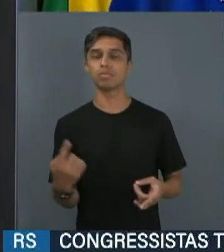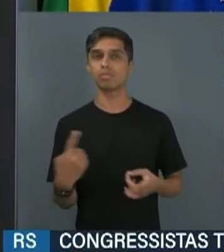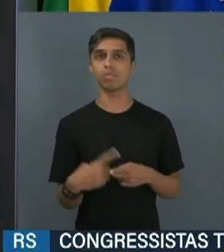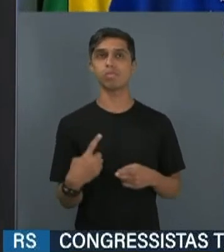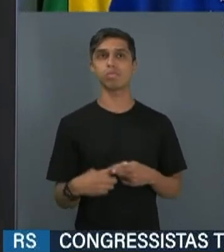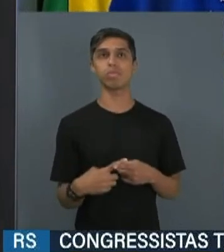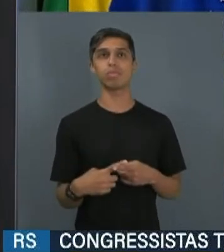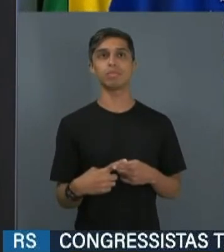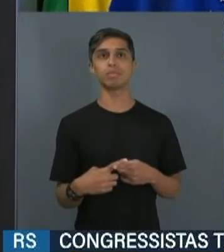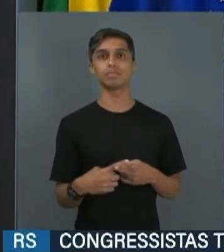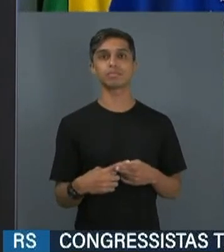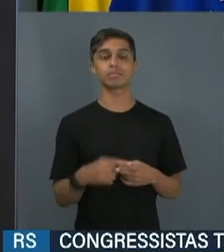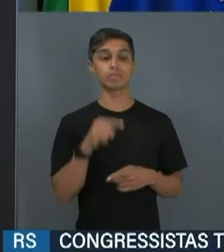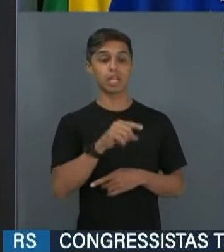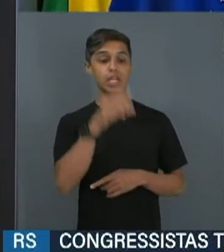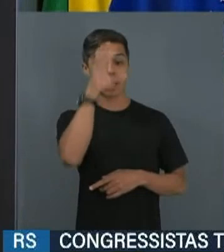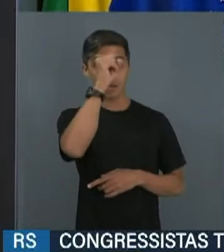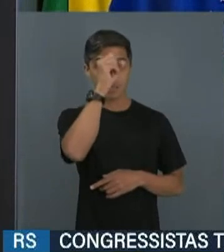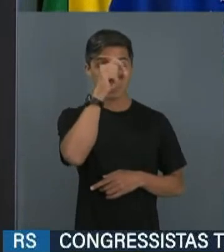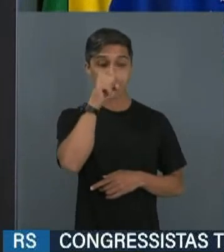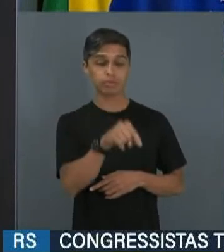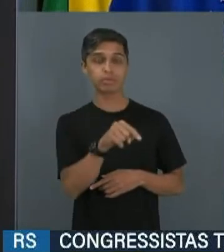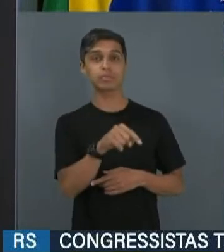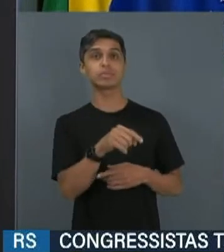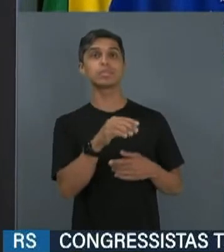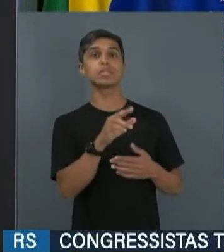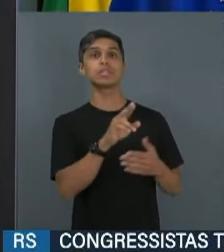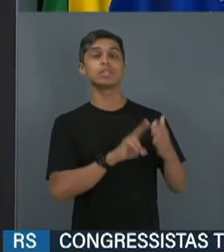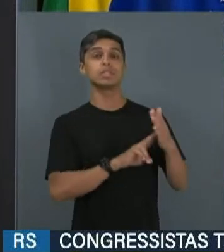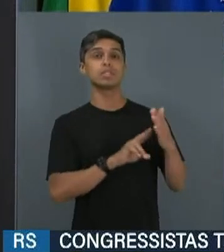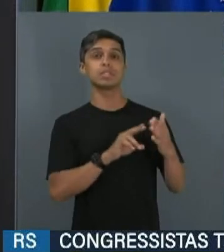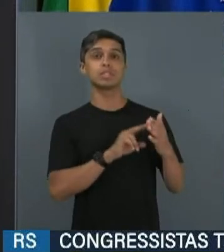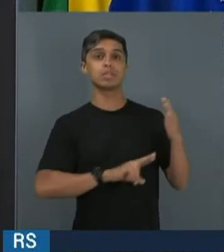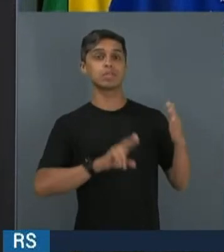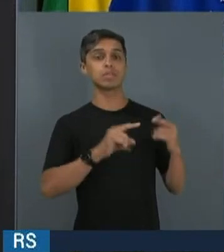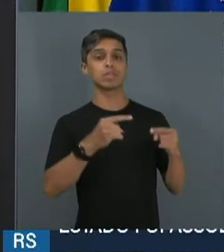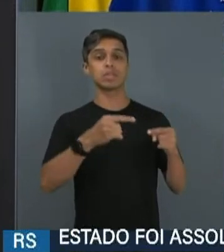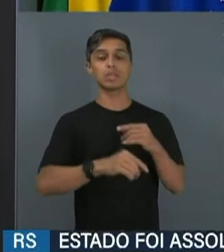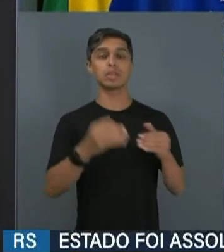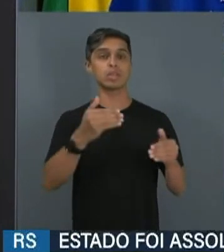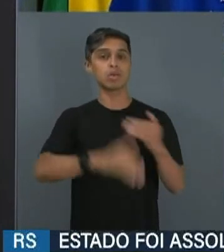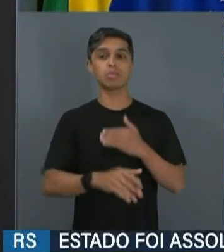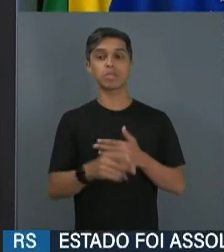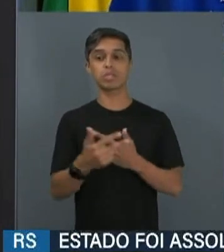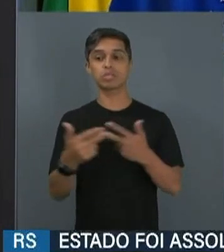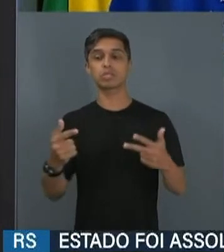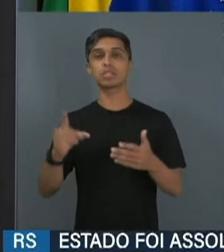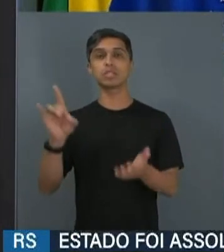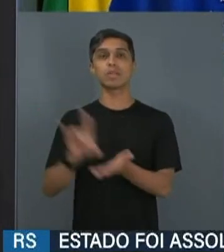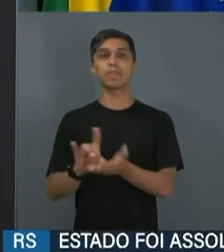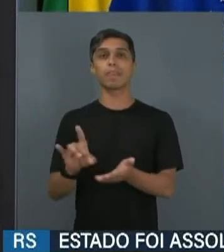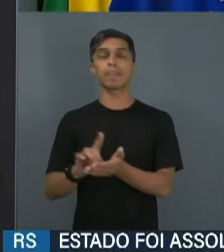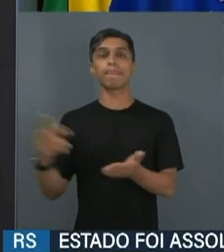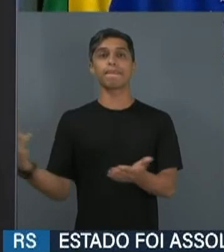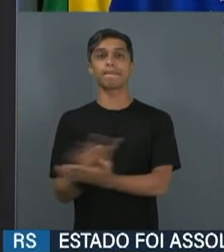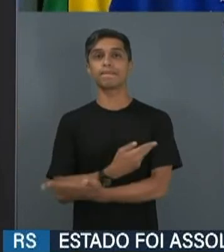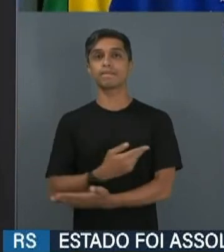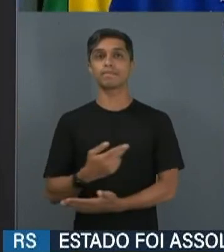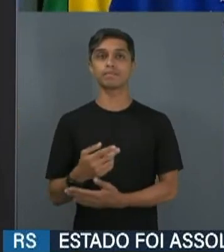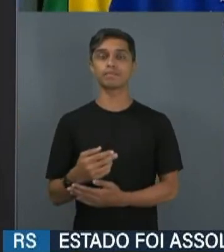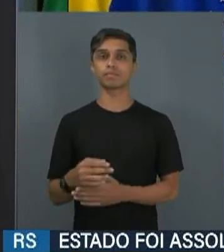porque o que ele aprendeu, está aprendendo, não corresponde à realidade do que a